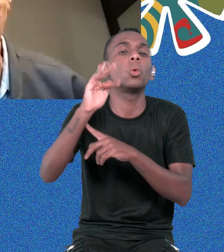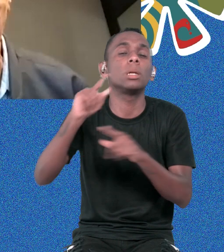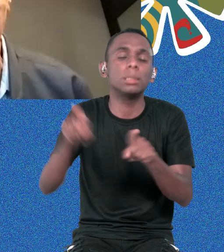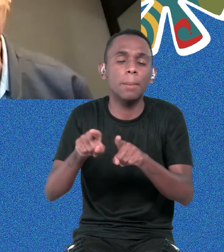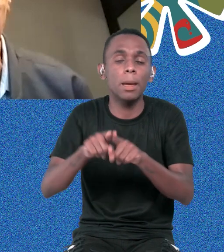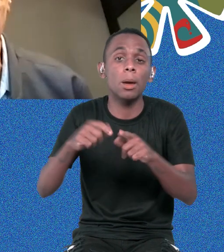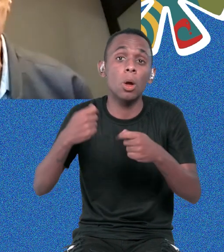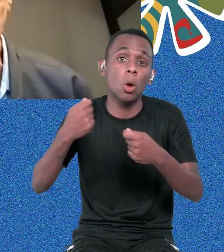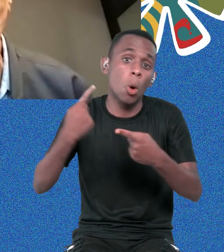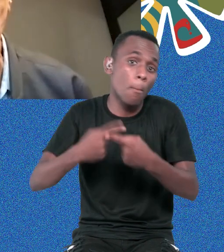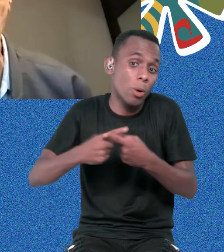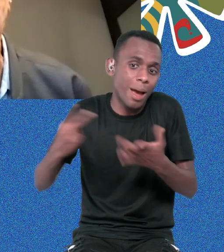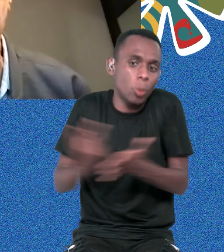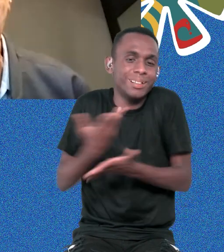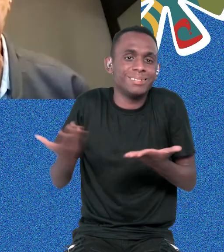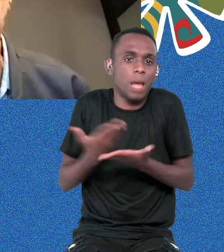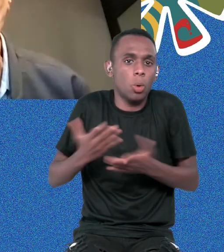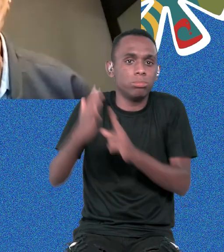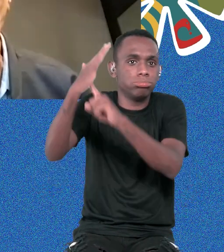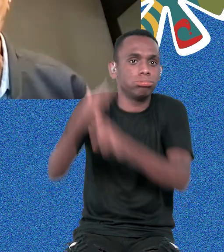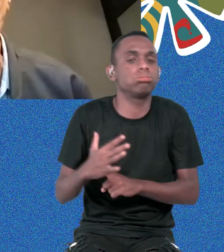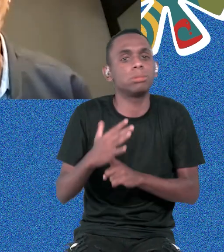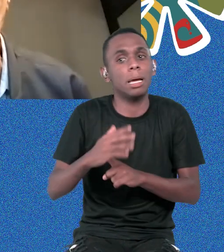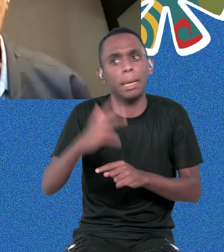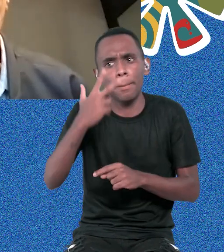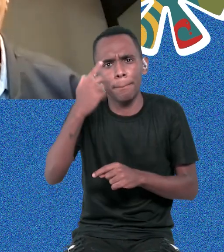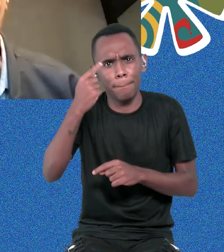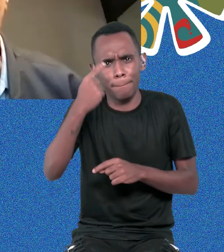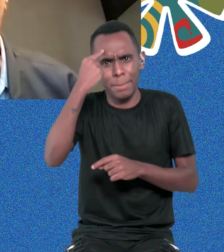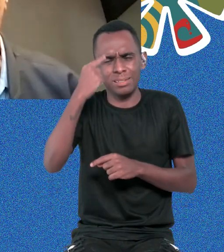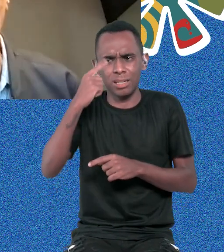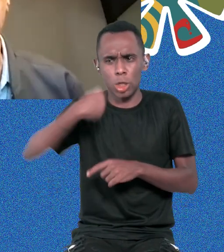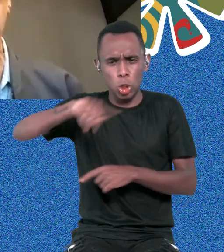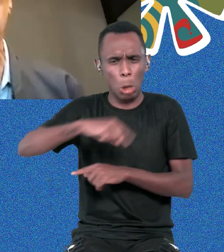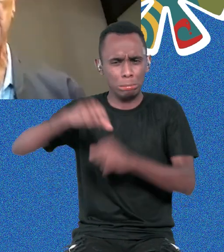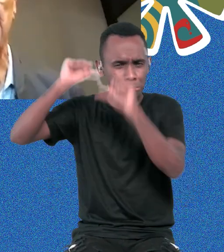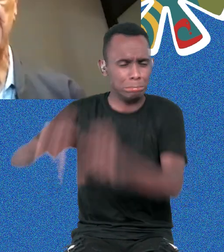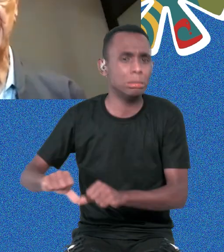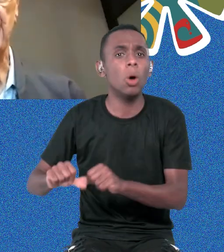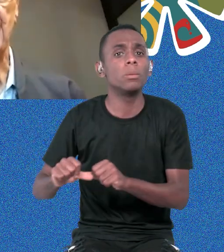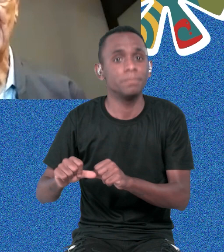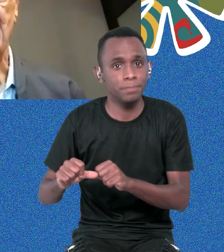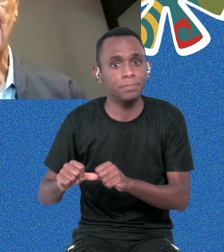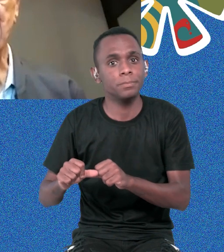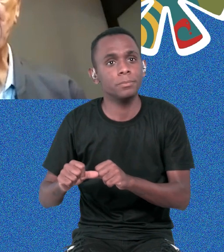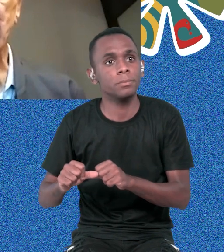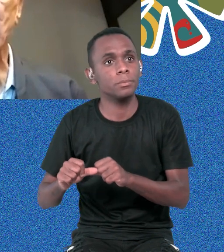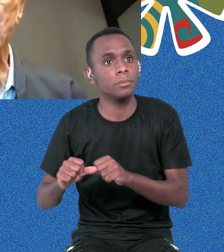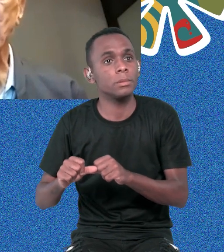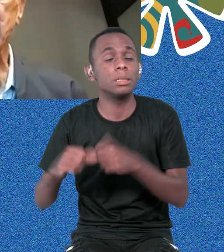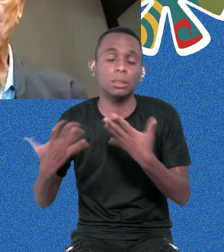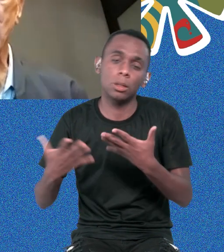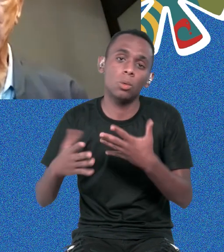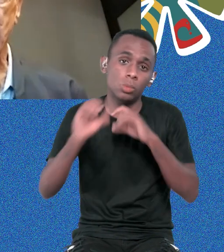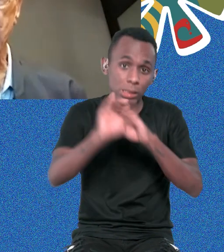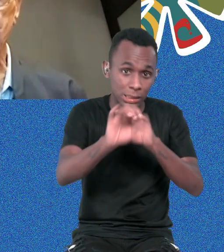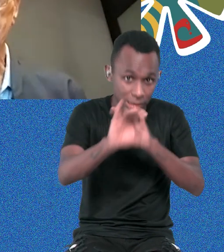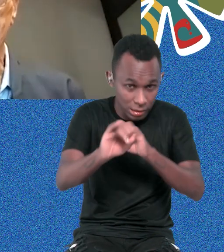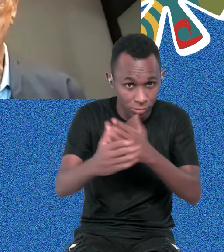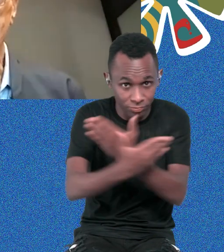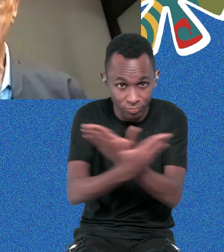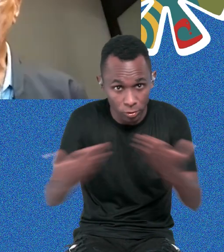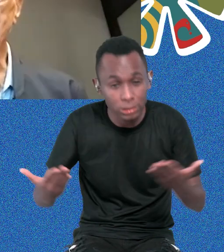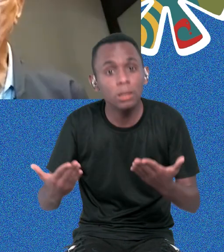são ameaçadas. Porque pensam que somos bárbaros. Falou a criança. Enfim, educadoras e